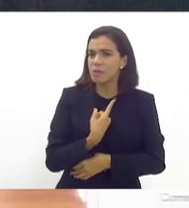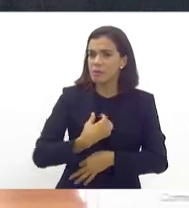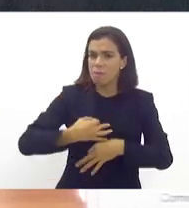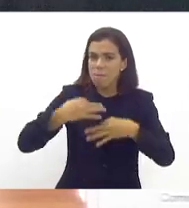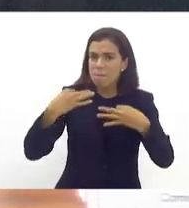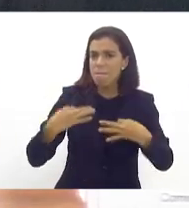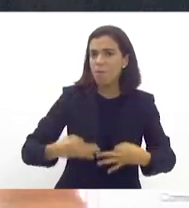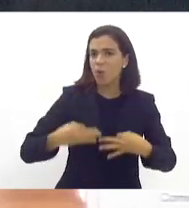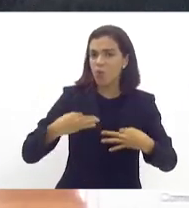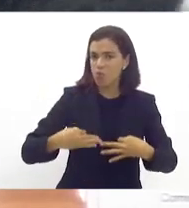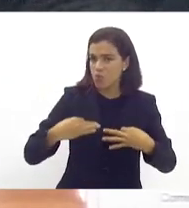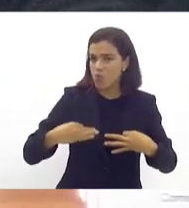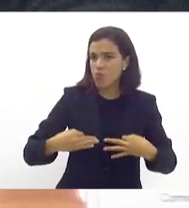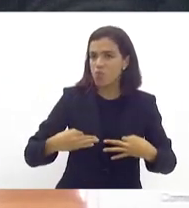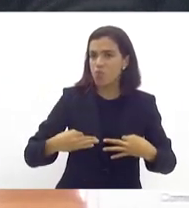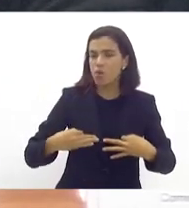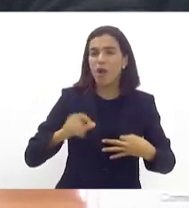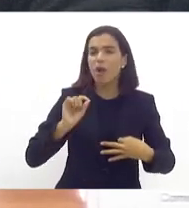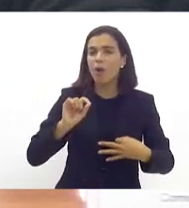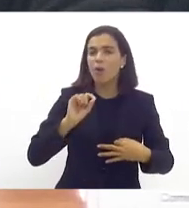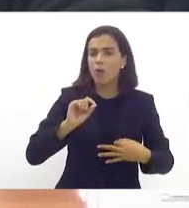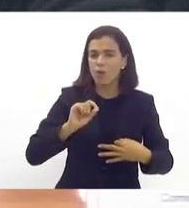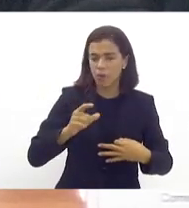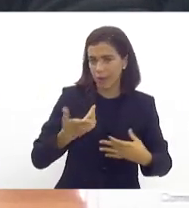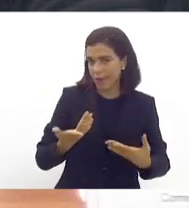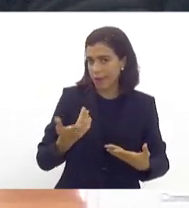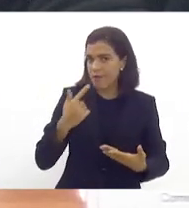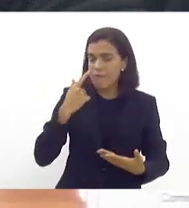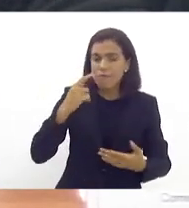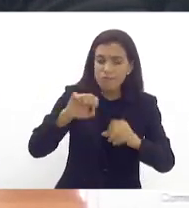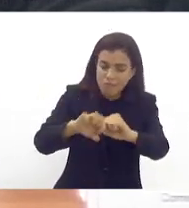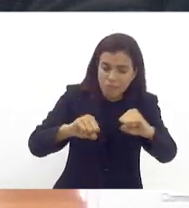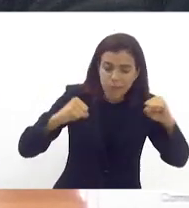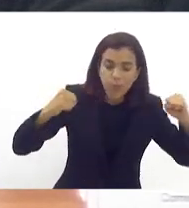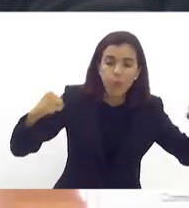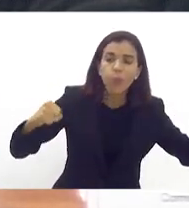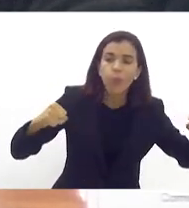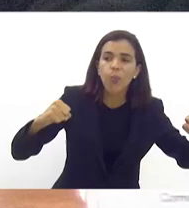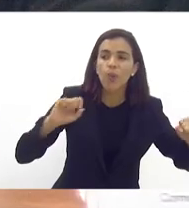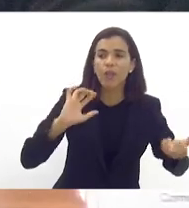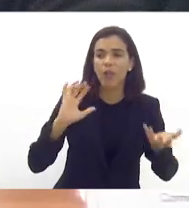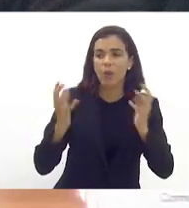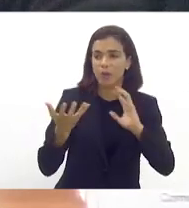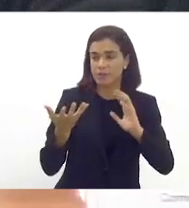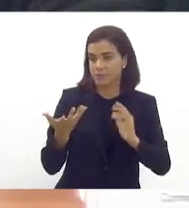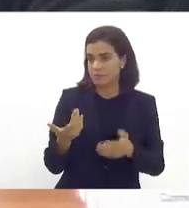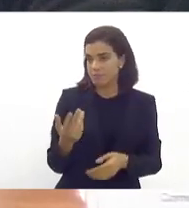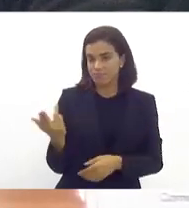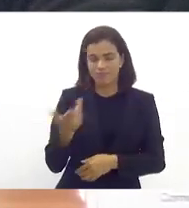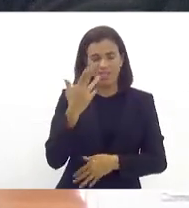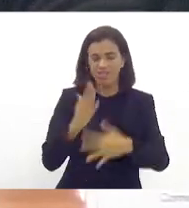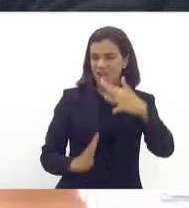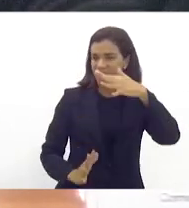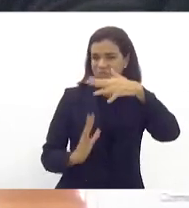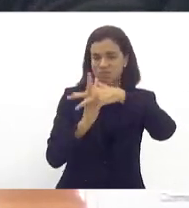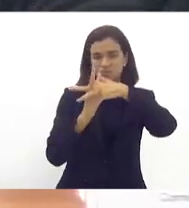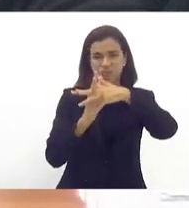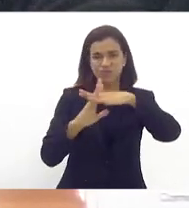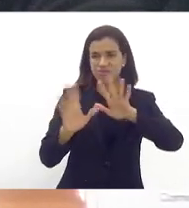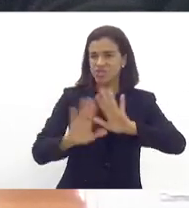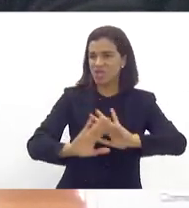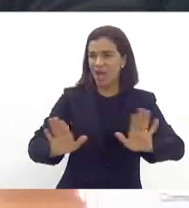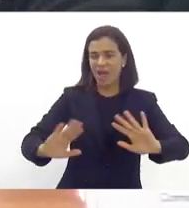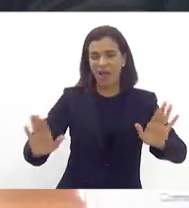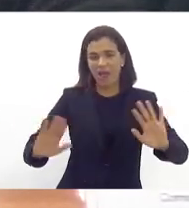caixa braba mesmo lá e ver o que realmente tá acontecendo porque não dá mais chegou Acabou acabou as